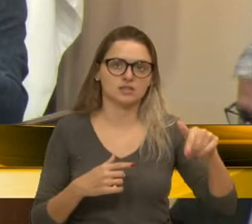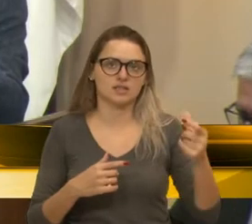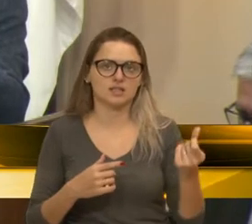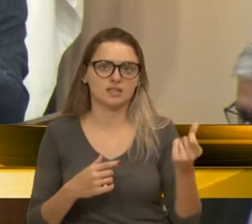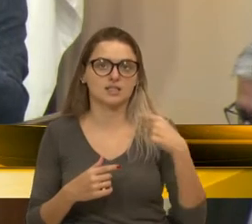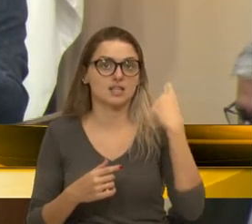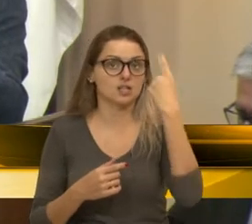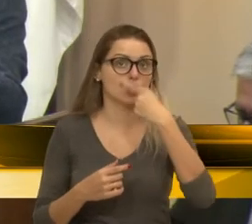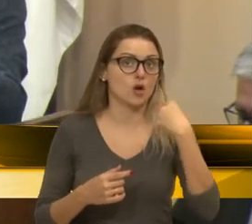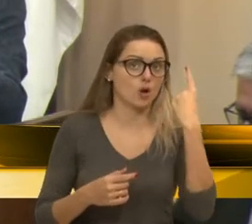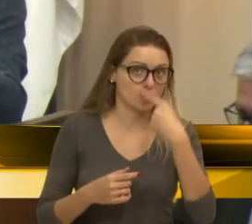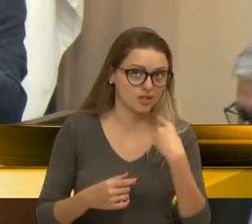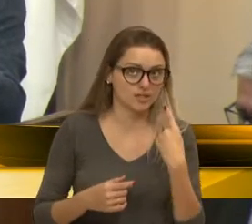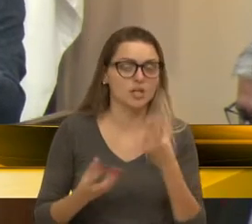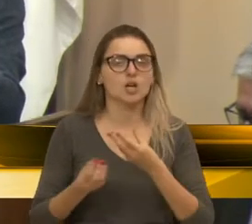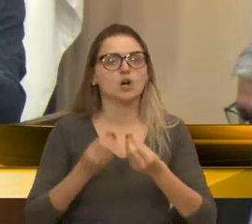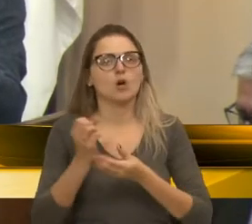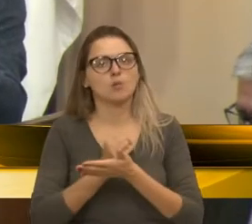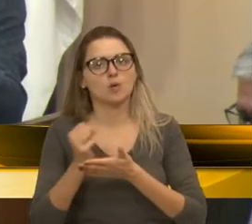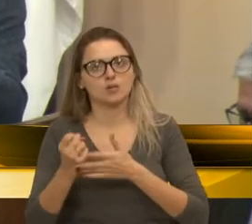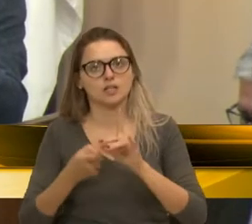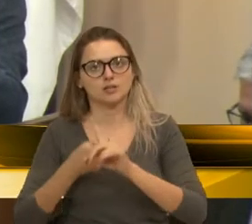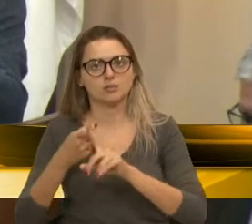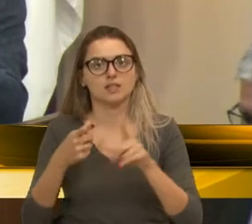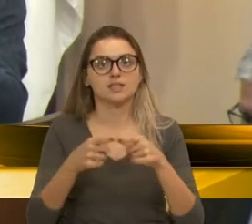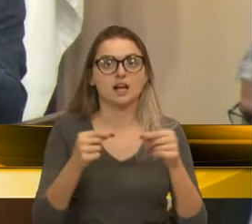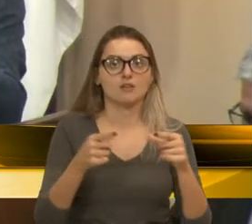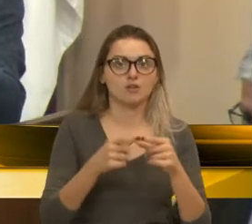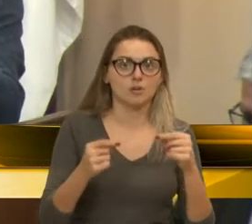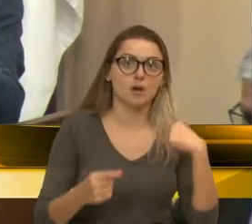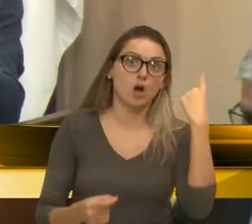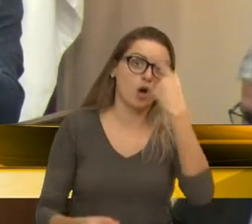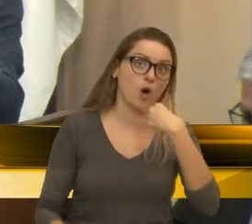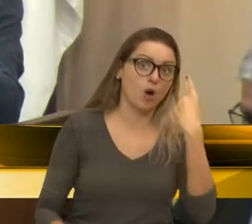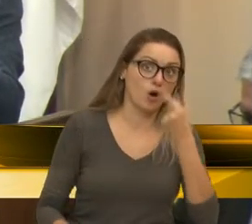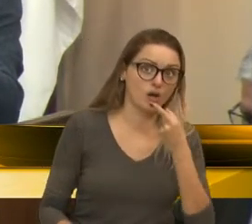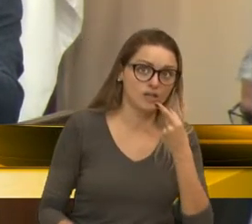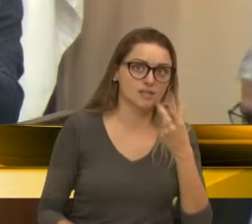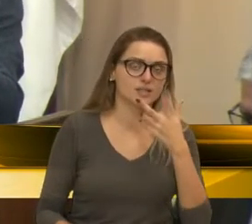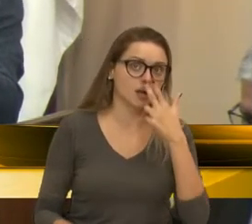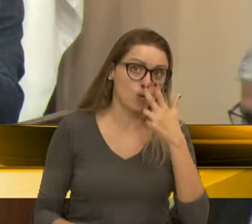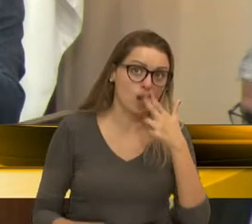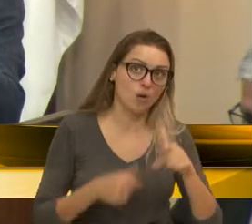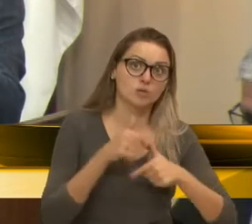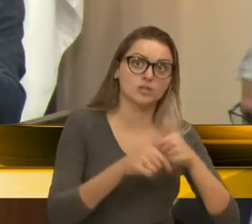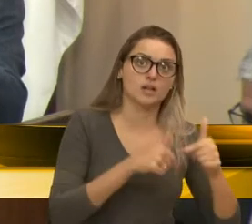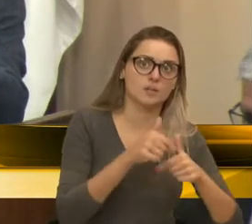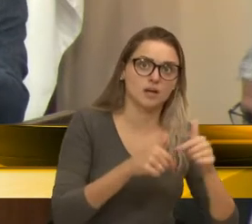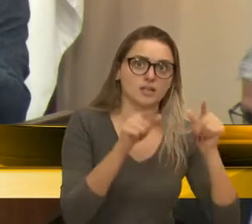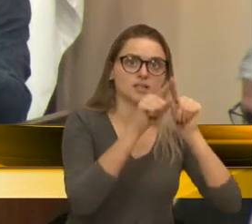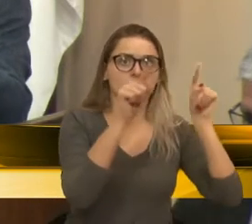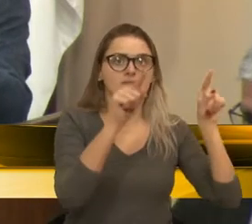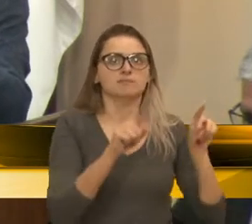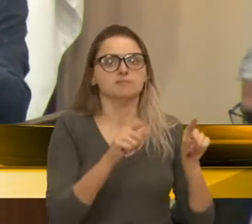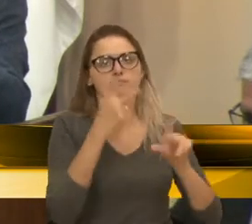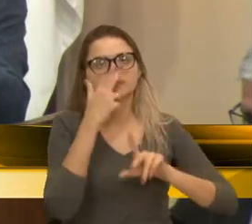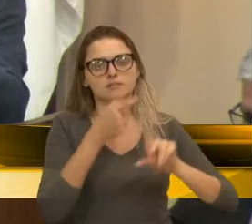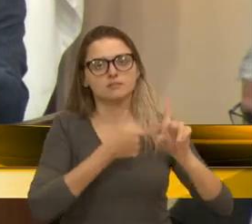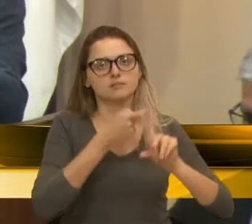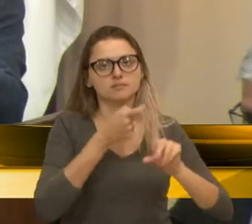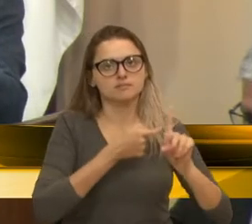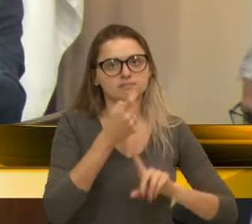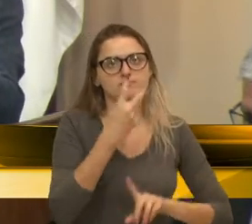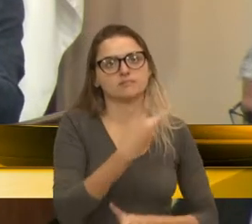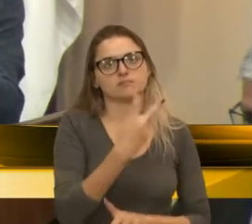horas. Como trata-se de contrato mensal, o cálculo deveria ser pelas horas comumente exercidas por um funcionário mensalista, que é